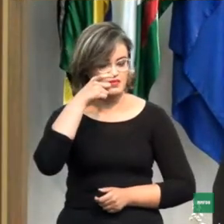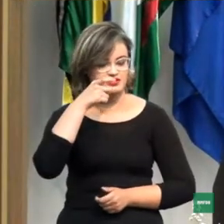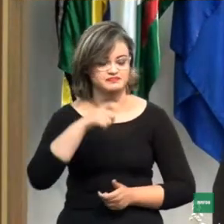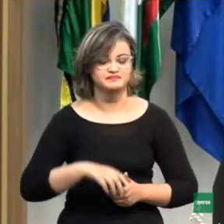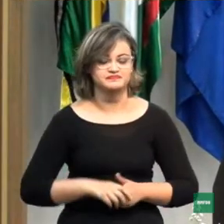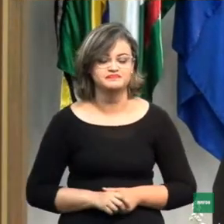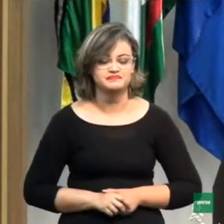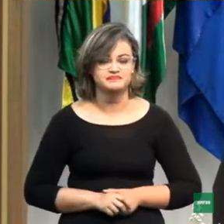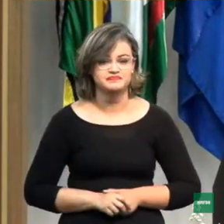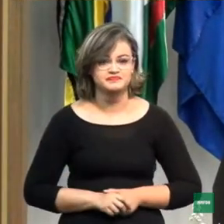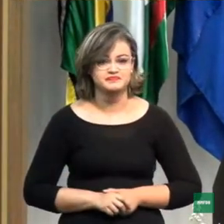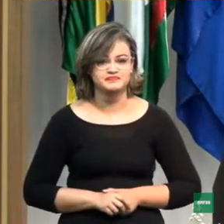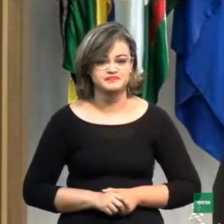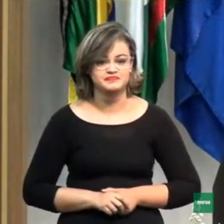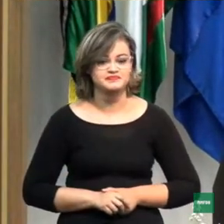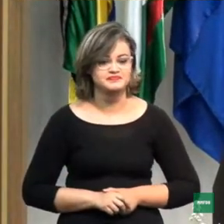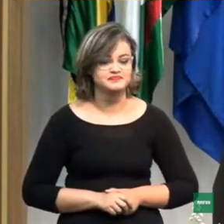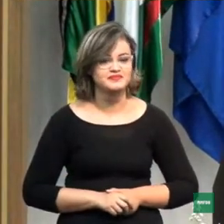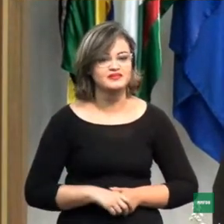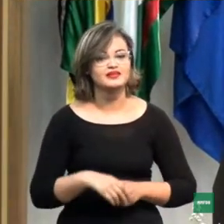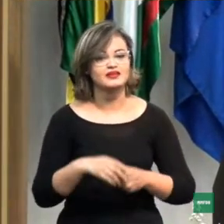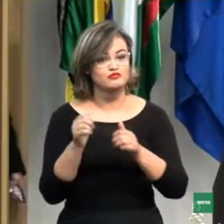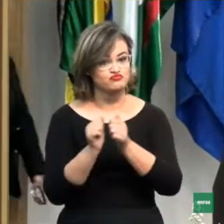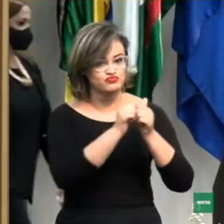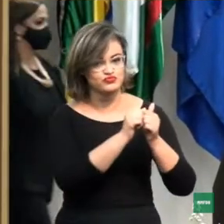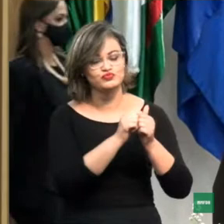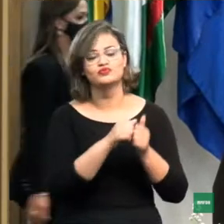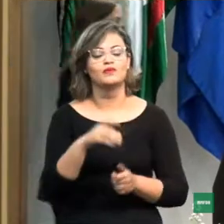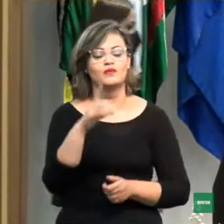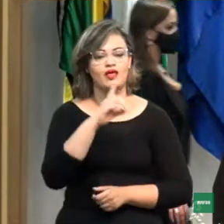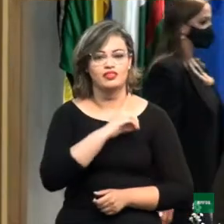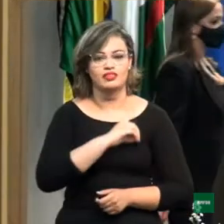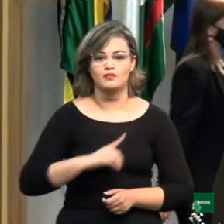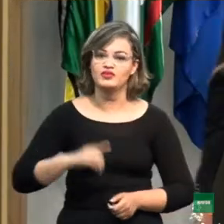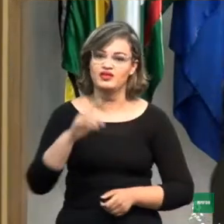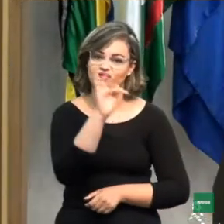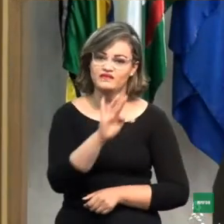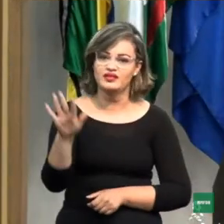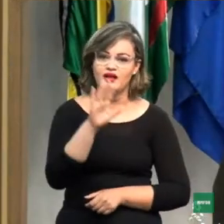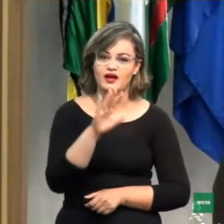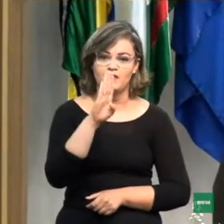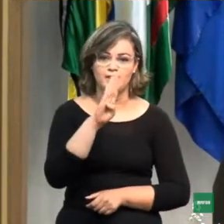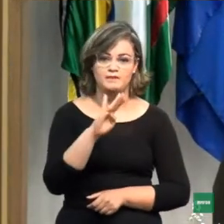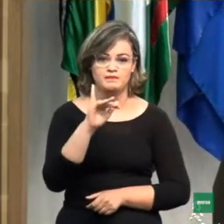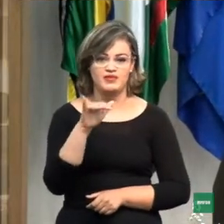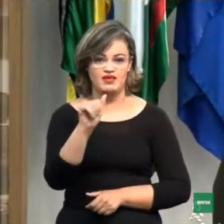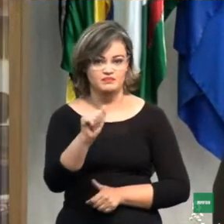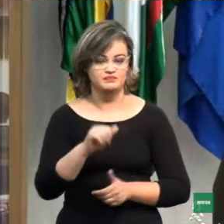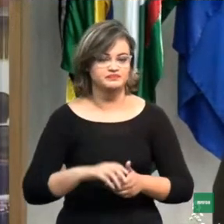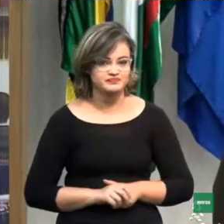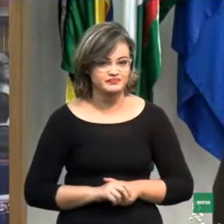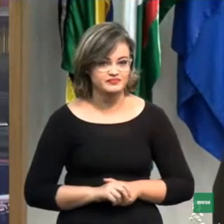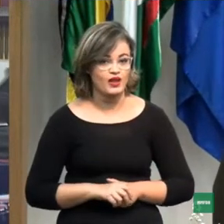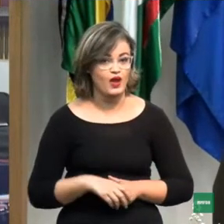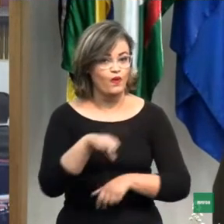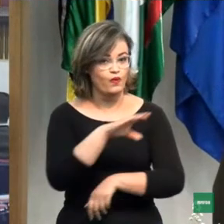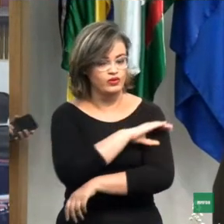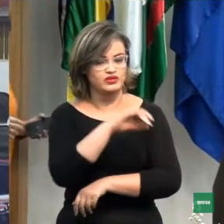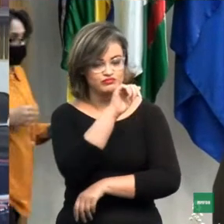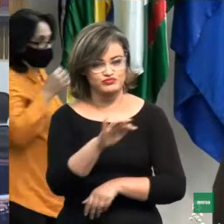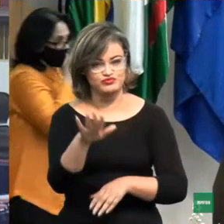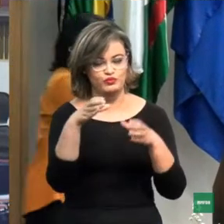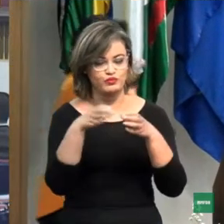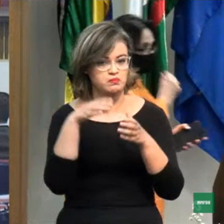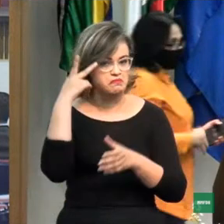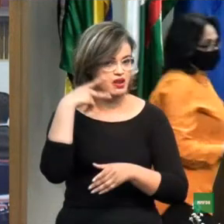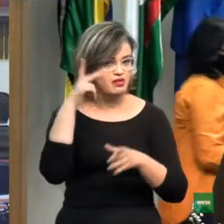Alves, acompanhada da deputada federal, Pia Kicis. Do coordenador da Frente Parlamentar em Defesa da Vida e